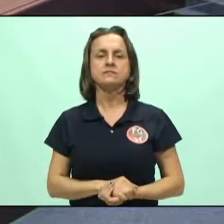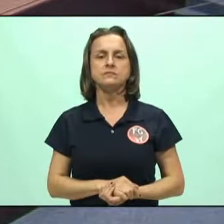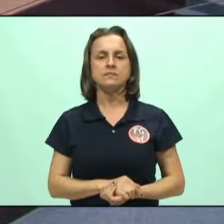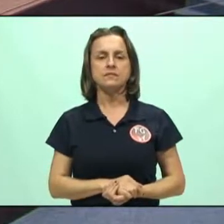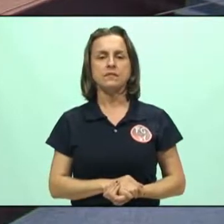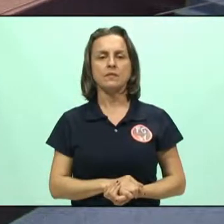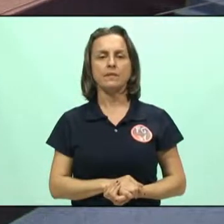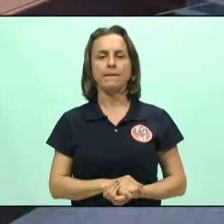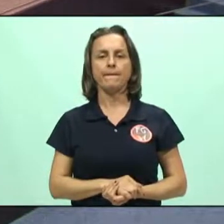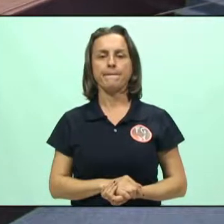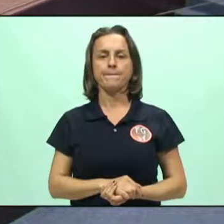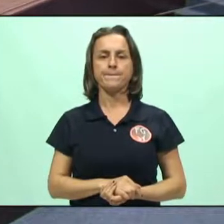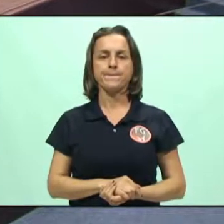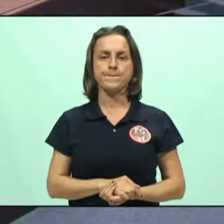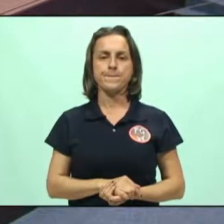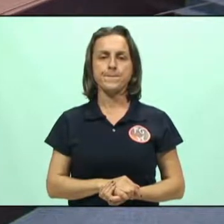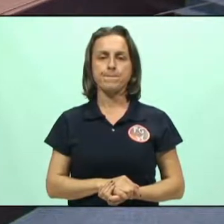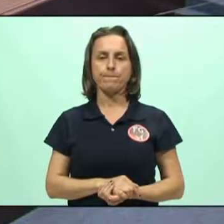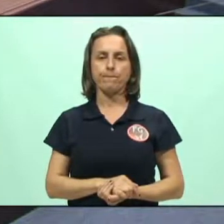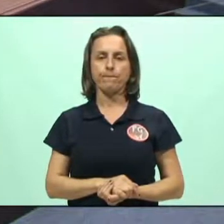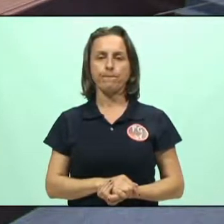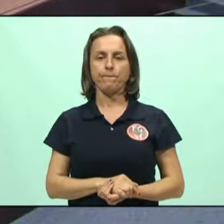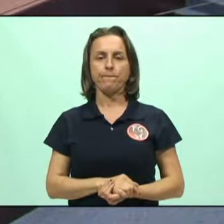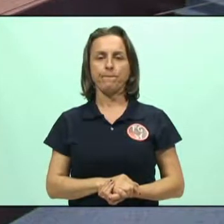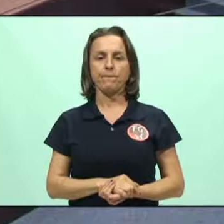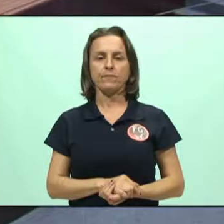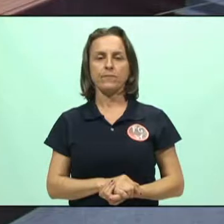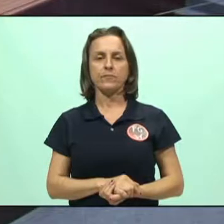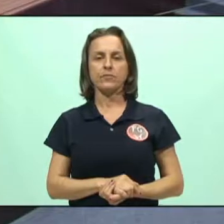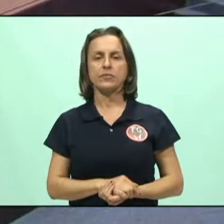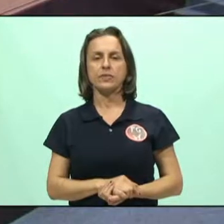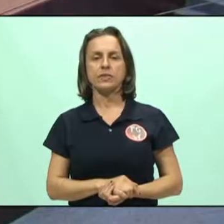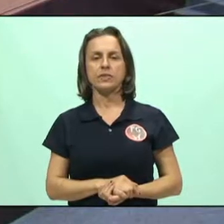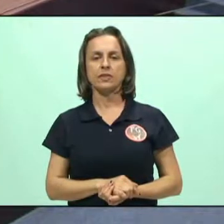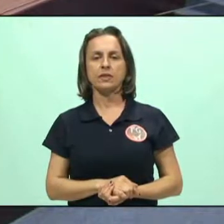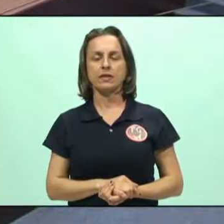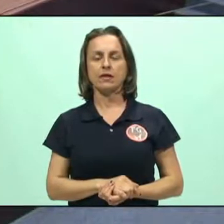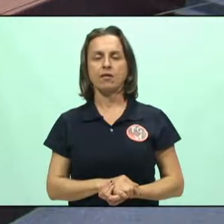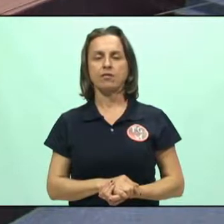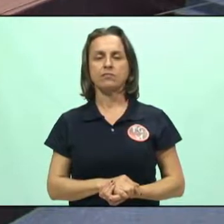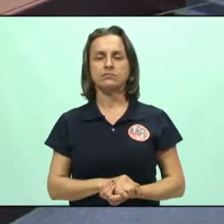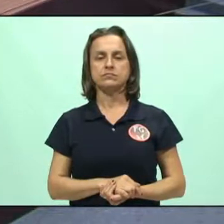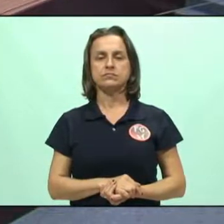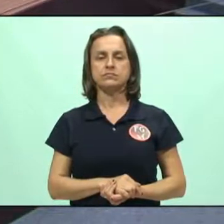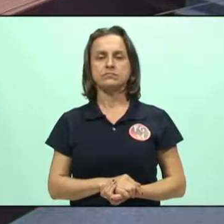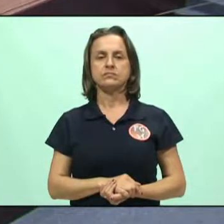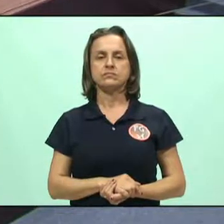quem que pediu uma parte aí quem pediu sim